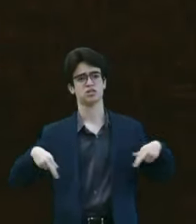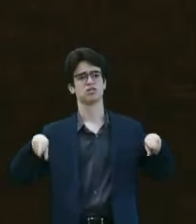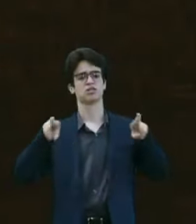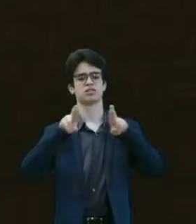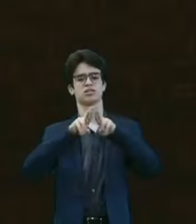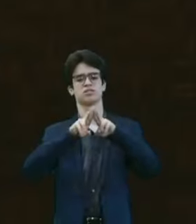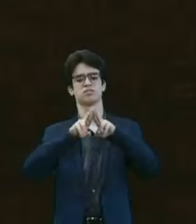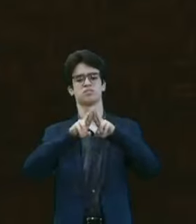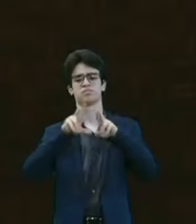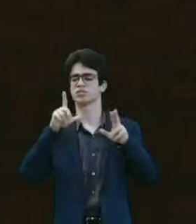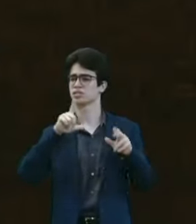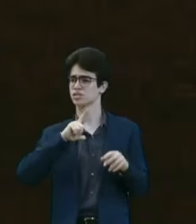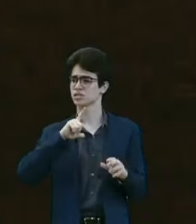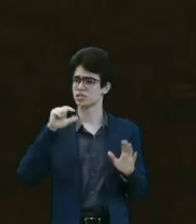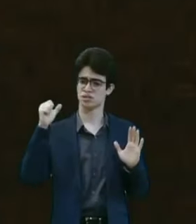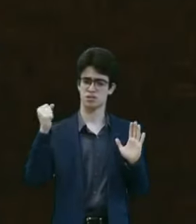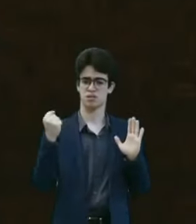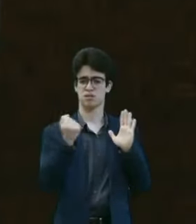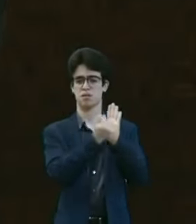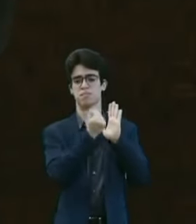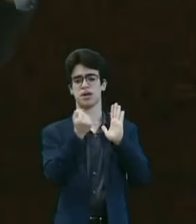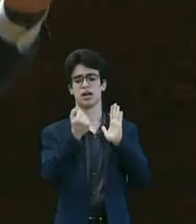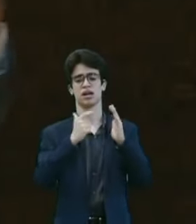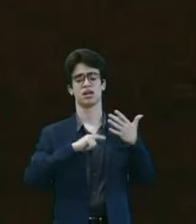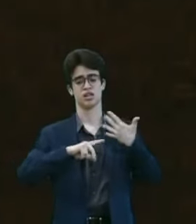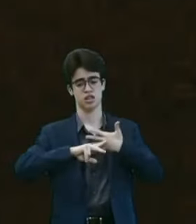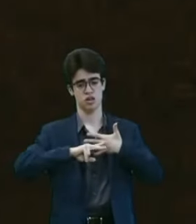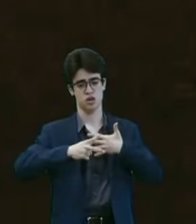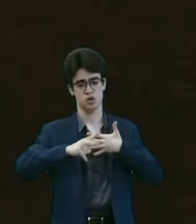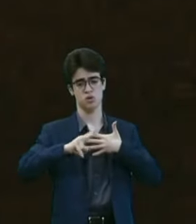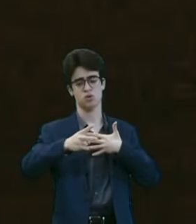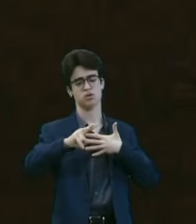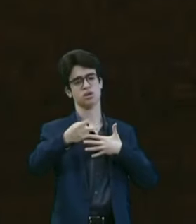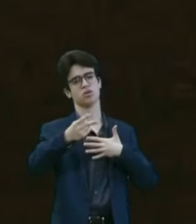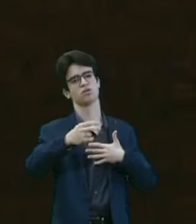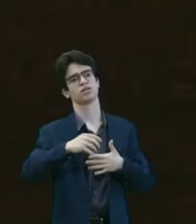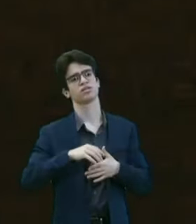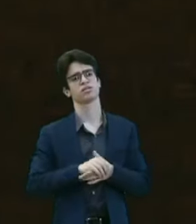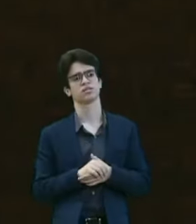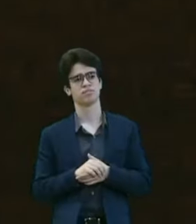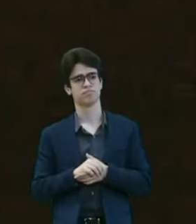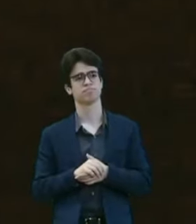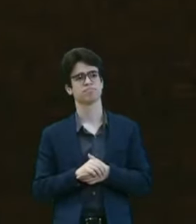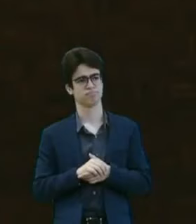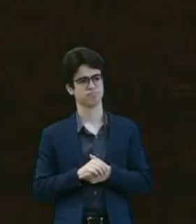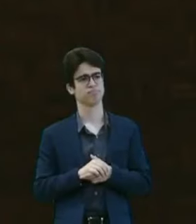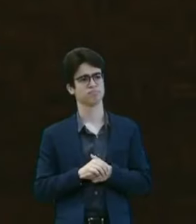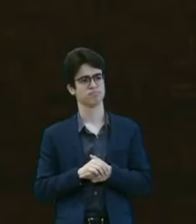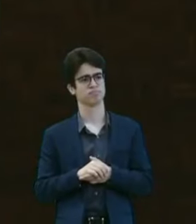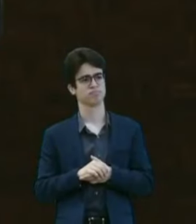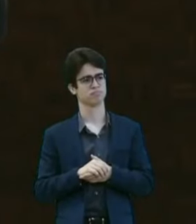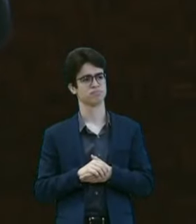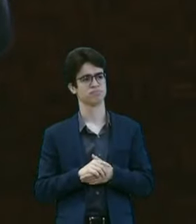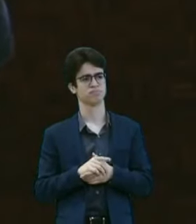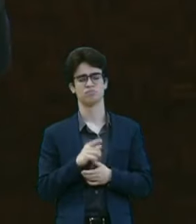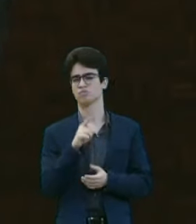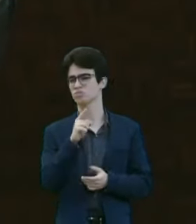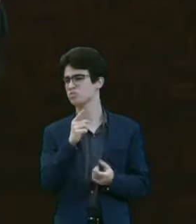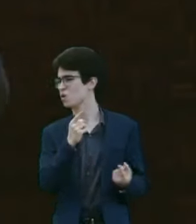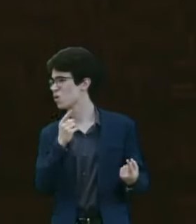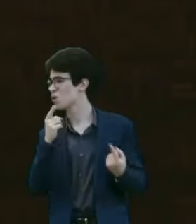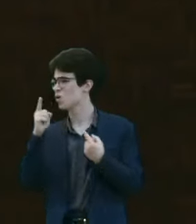Existem marcas, consequências, crises foram geradas. Não se revolta